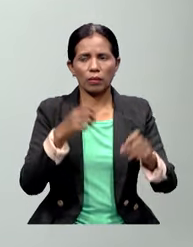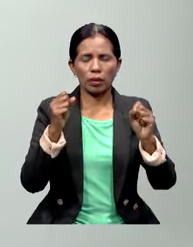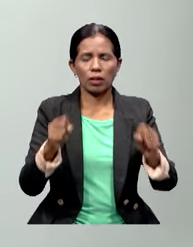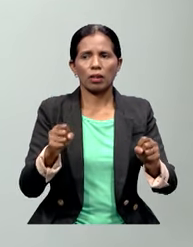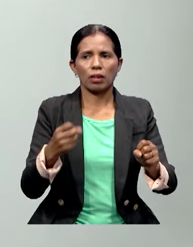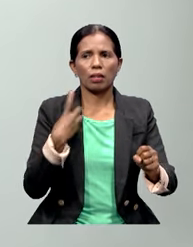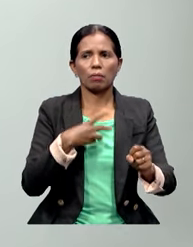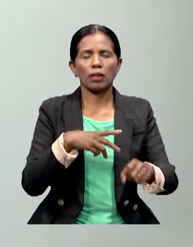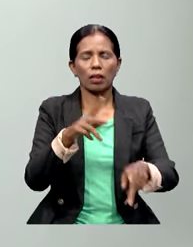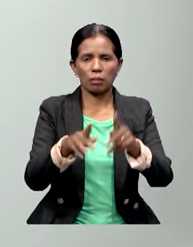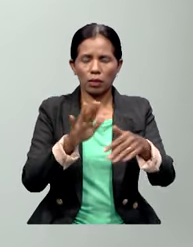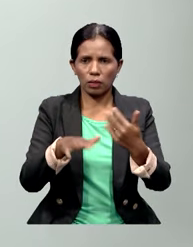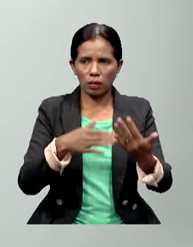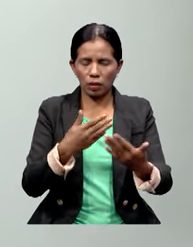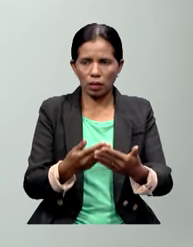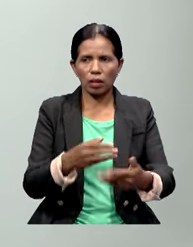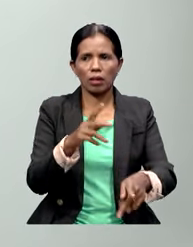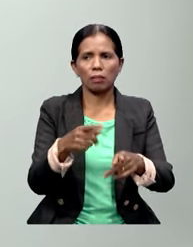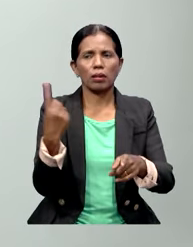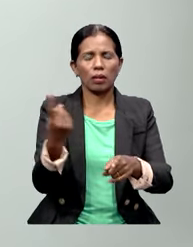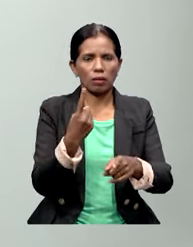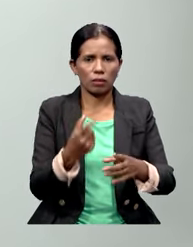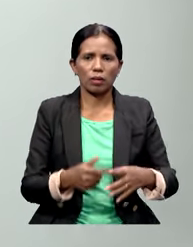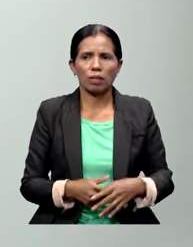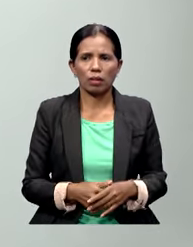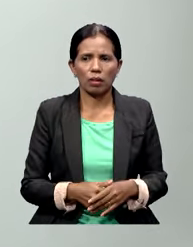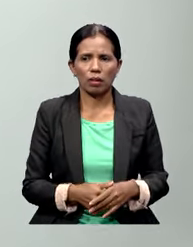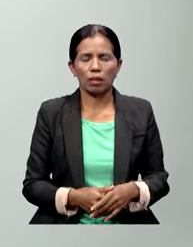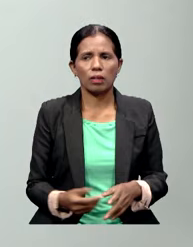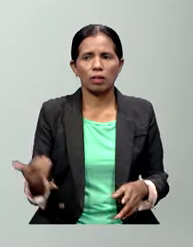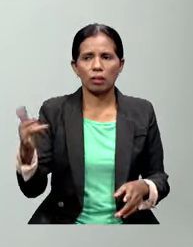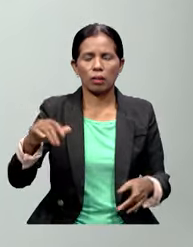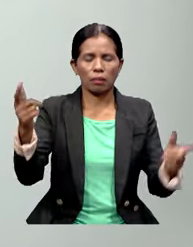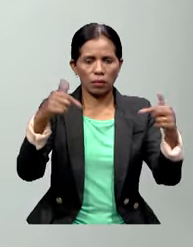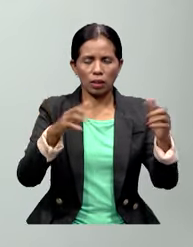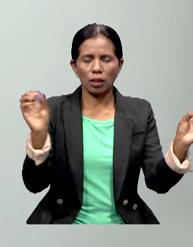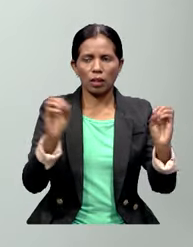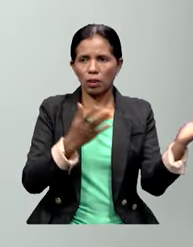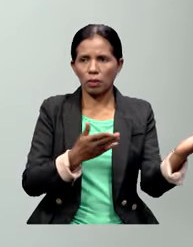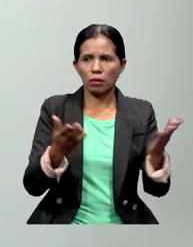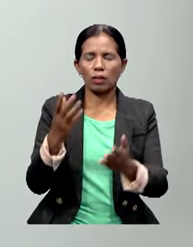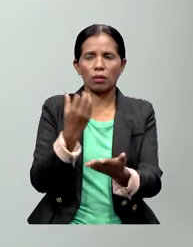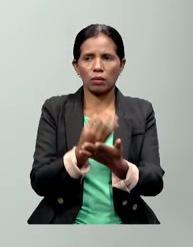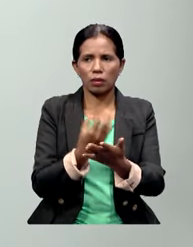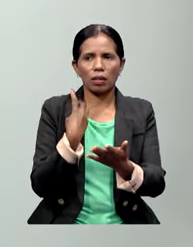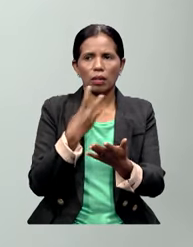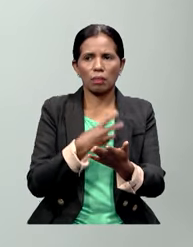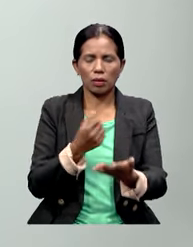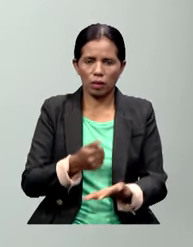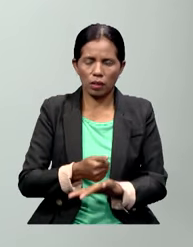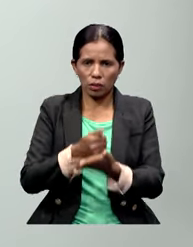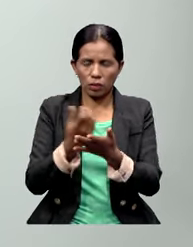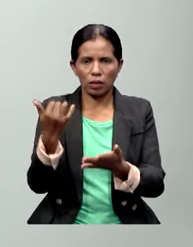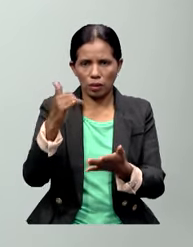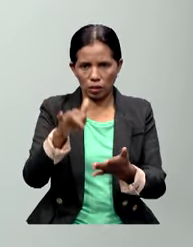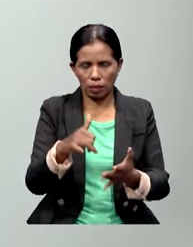minha cliente será. A minha cliente né, sempre antes né. Bahkan, kadang-kadang sira mai lalu reosan da mus tamane a minha cliente, ami tem que facilita será.